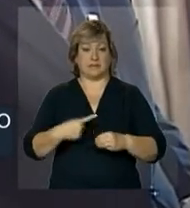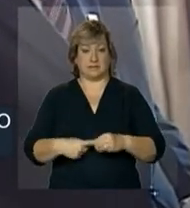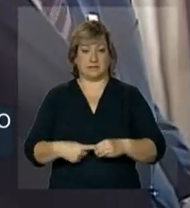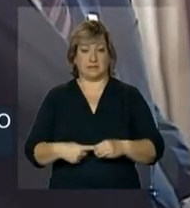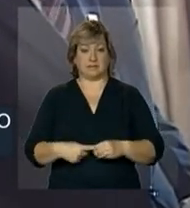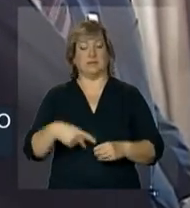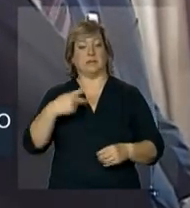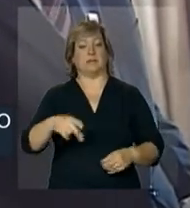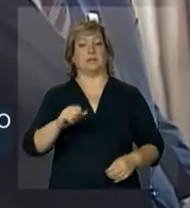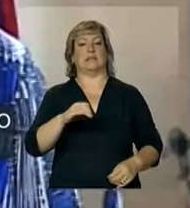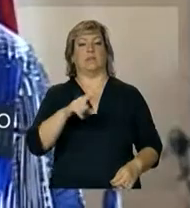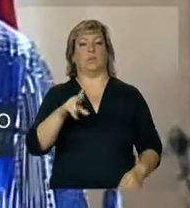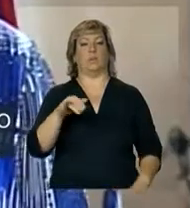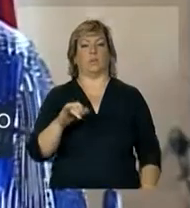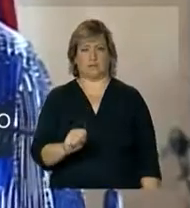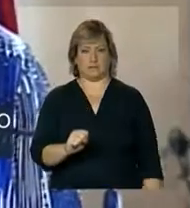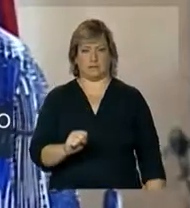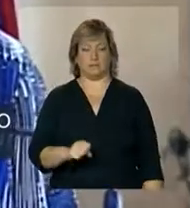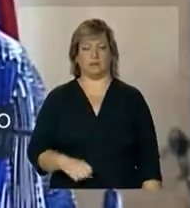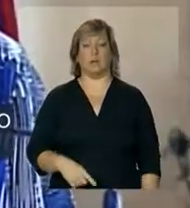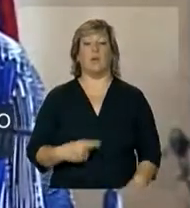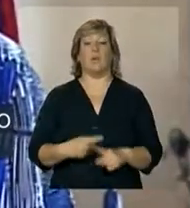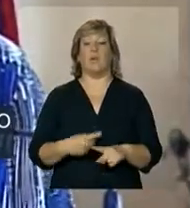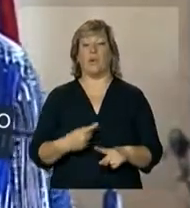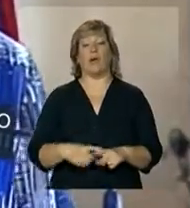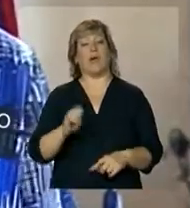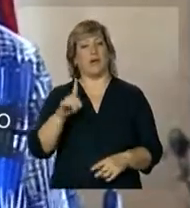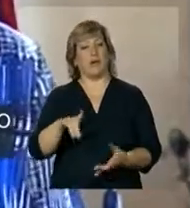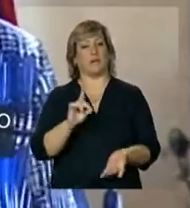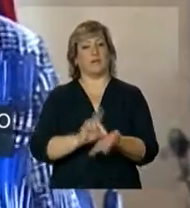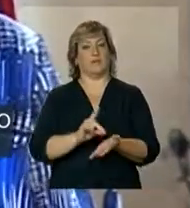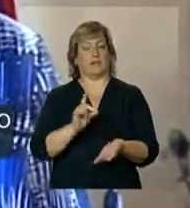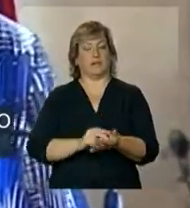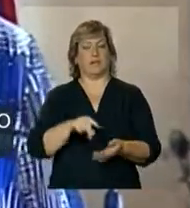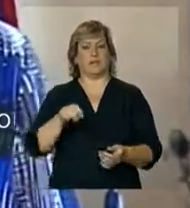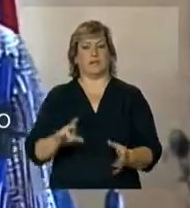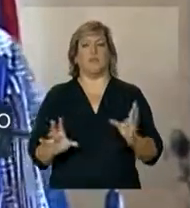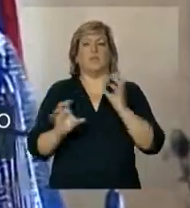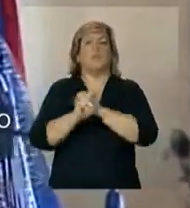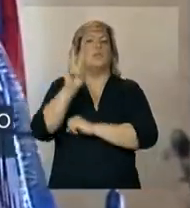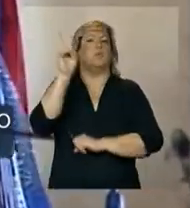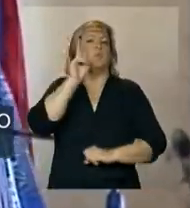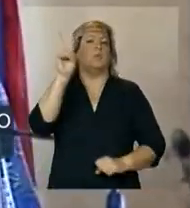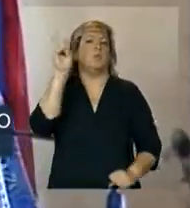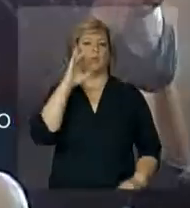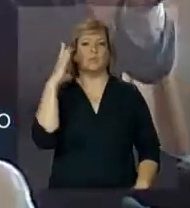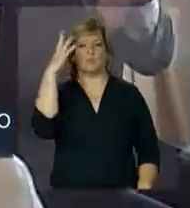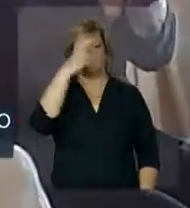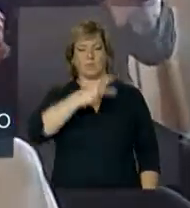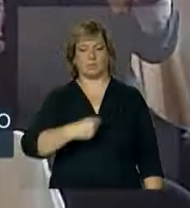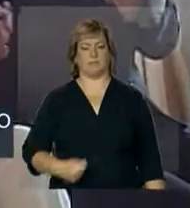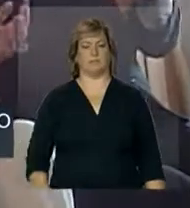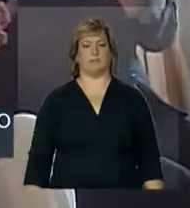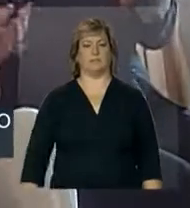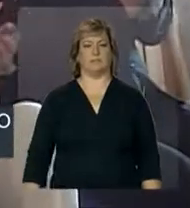de São Luís, porque é, de fato, um acervo arquitetônico